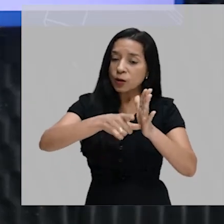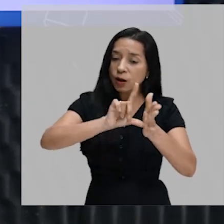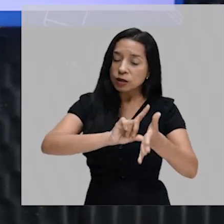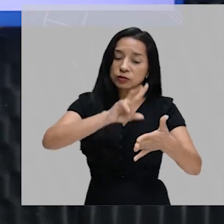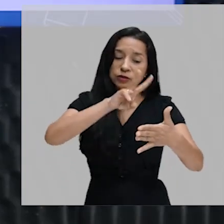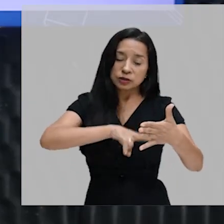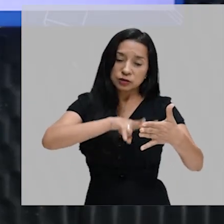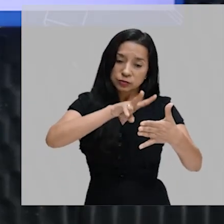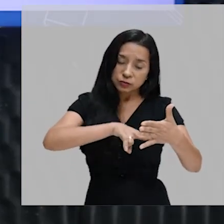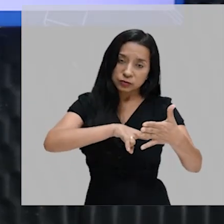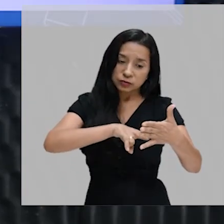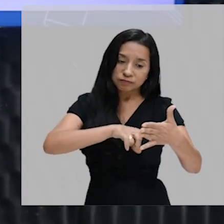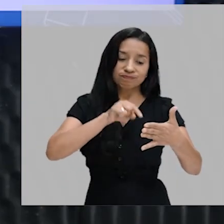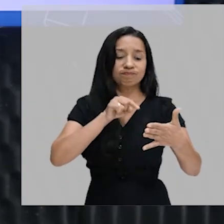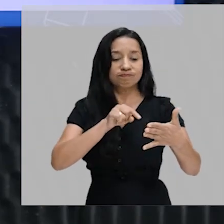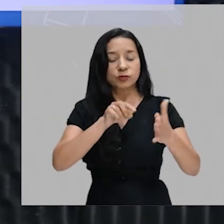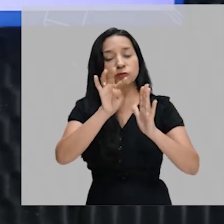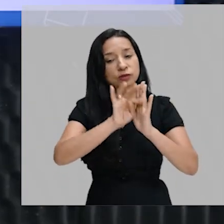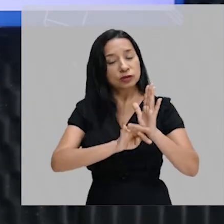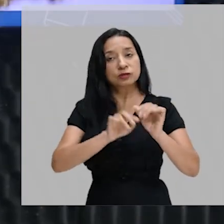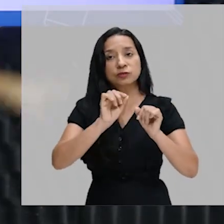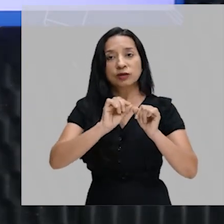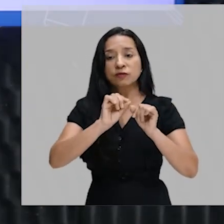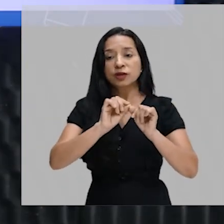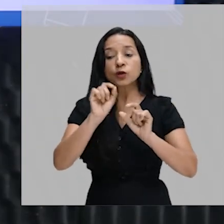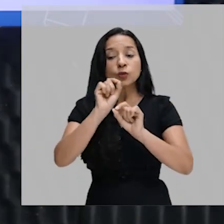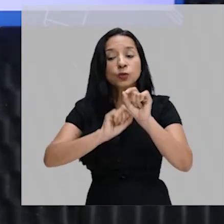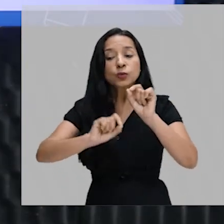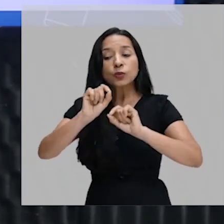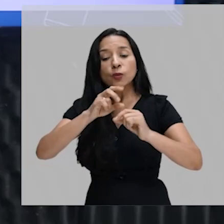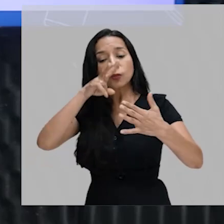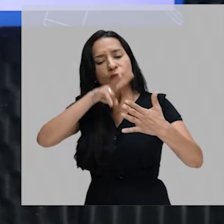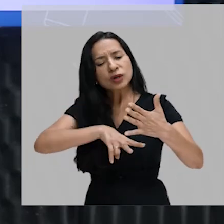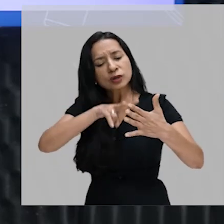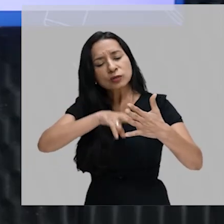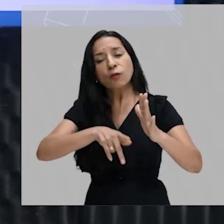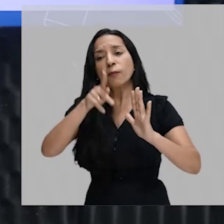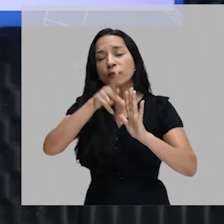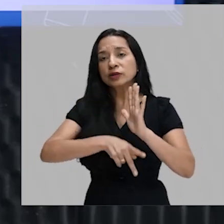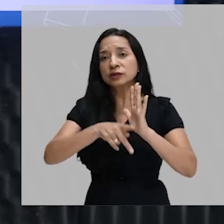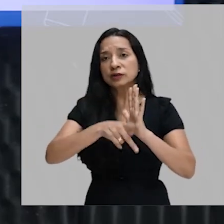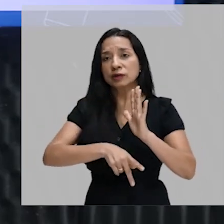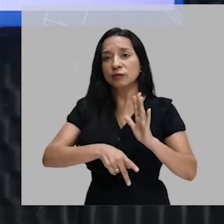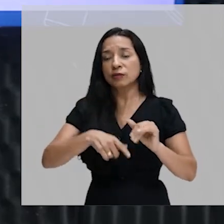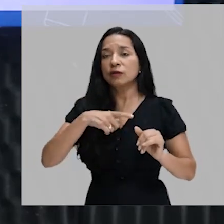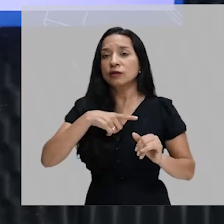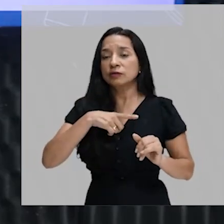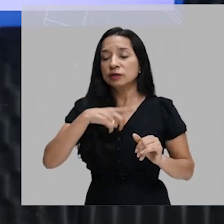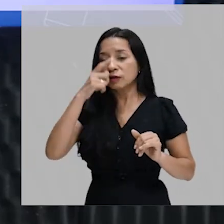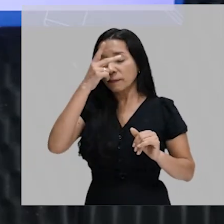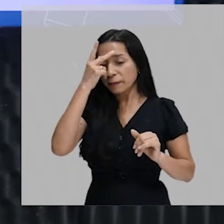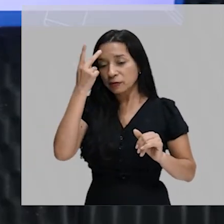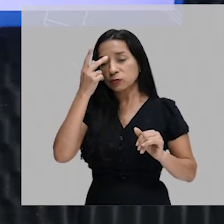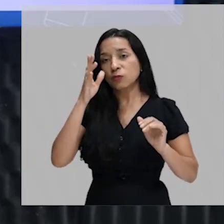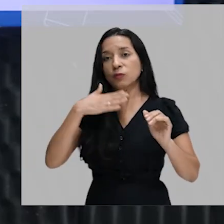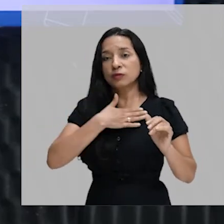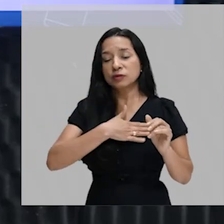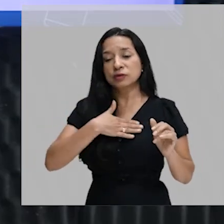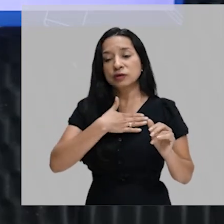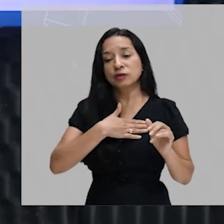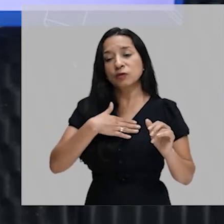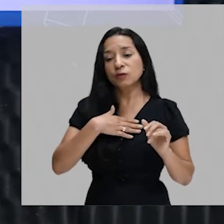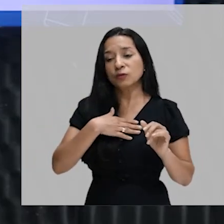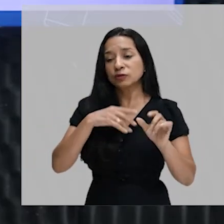e o texto é produzido, claro, com um leitor potencial. Tem gente que gosta de revista em quadrinhos,